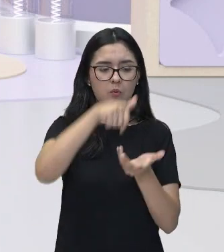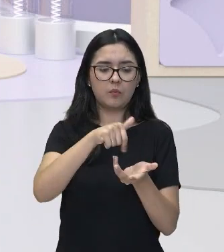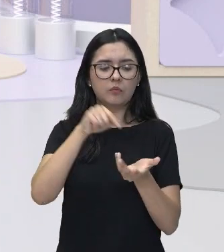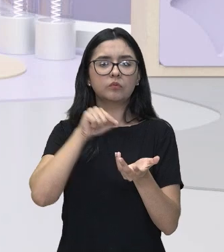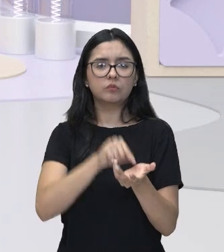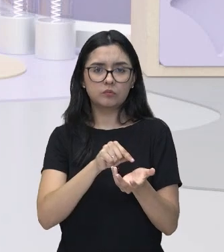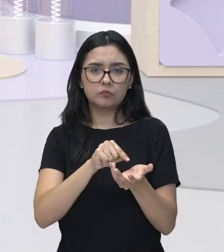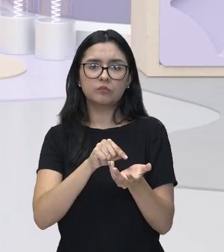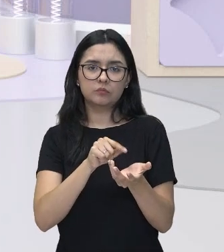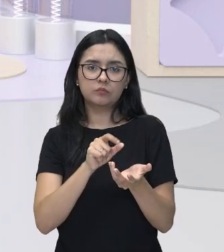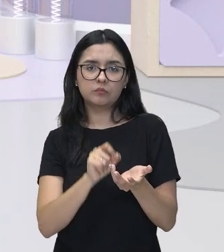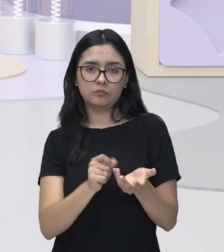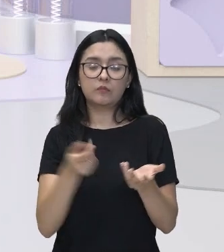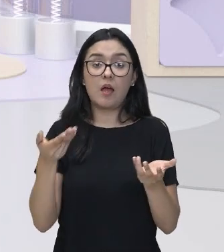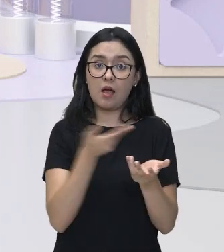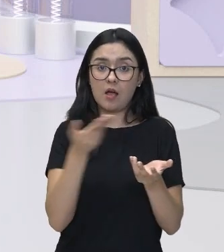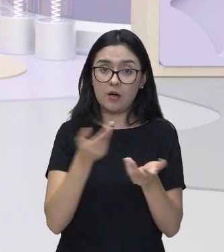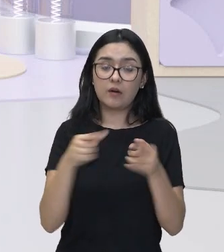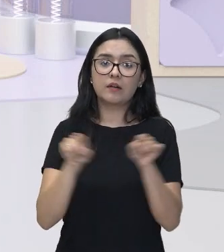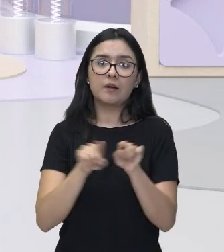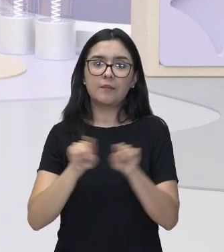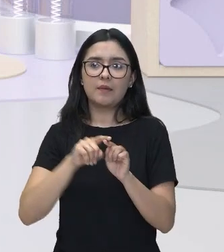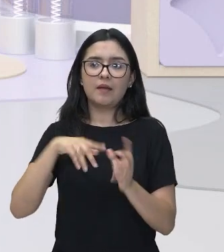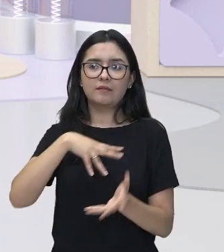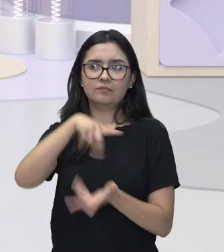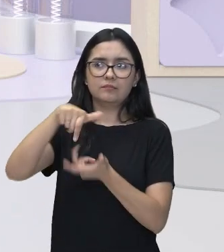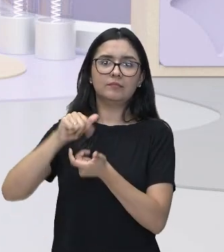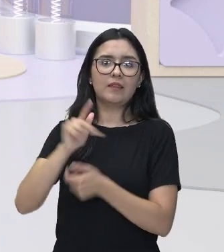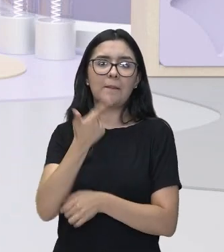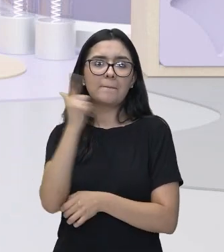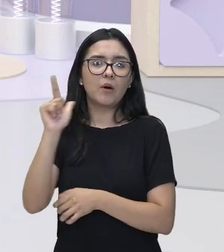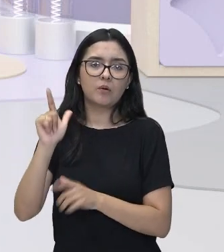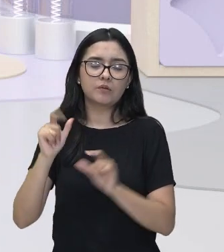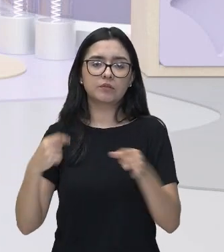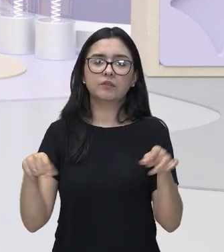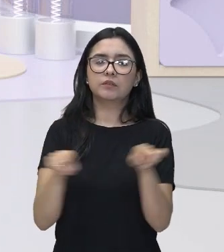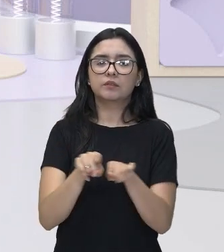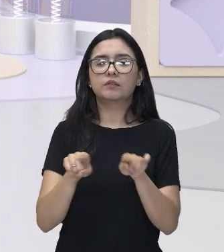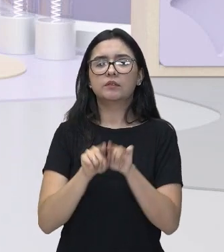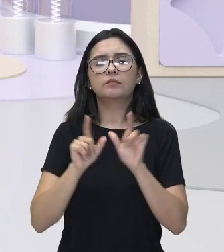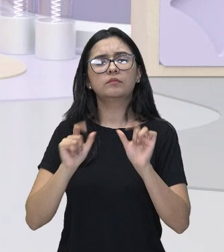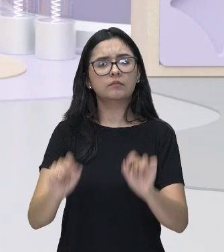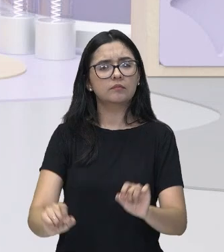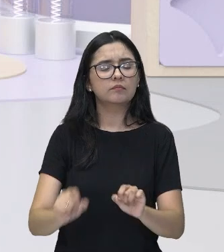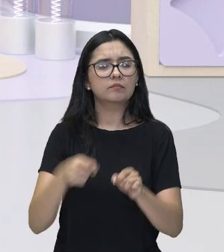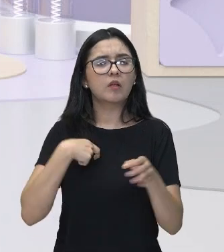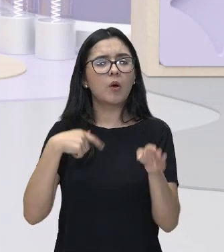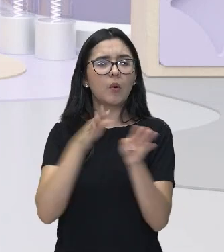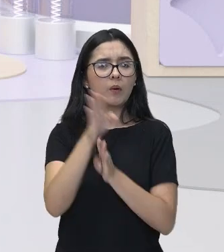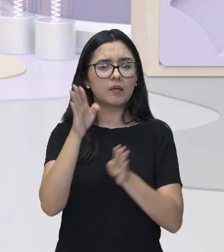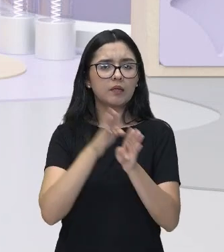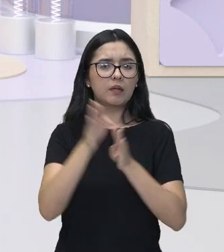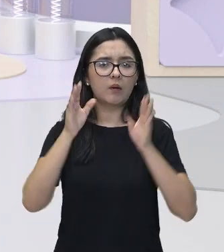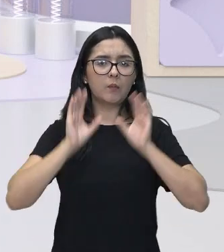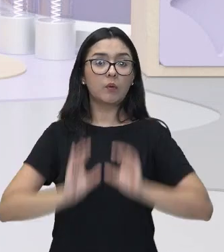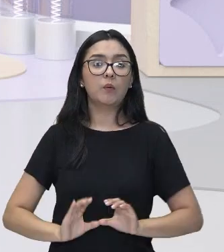imanente e transcendente. E guiar a conduta humana. A partir dessa explicação, dessa visão